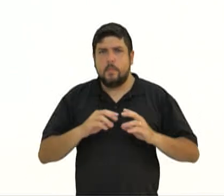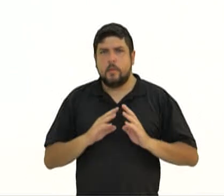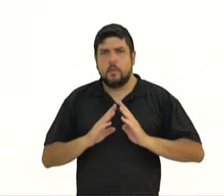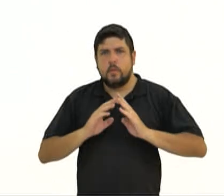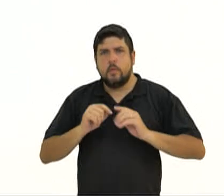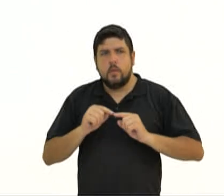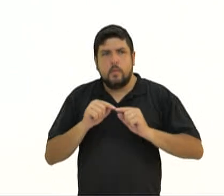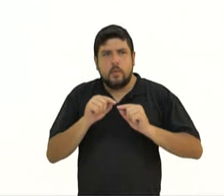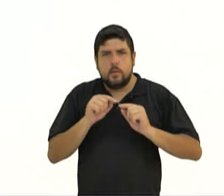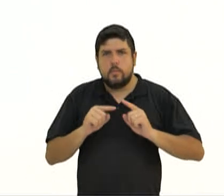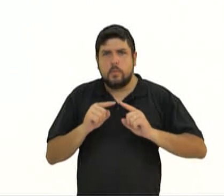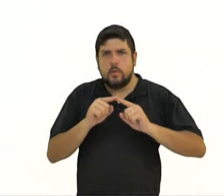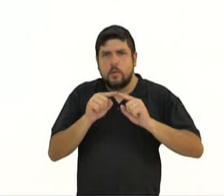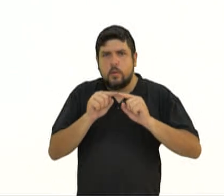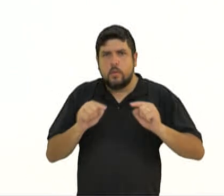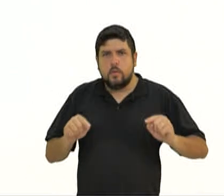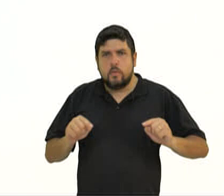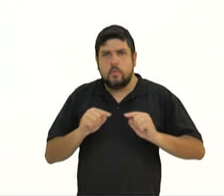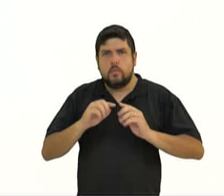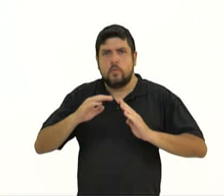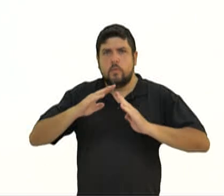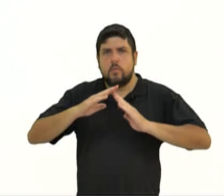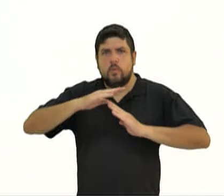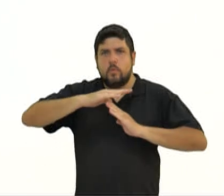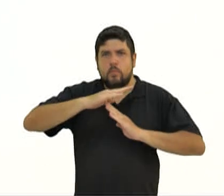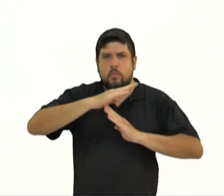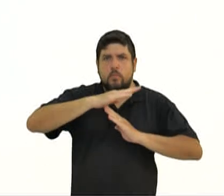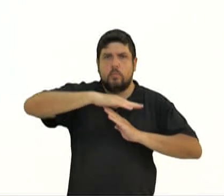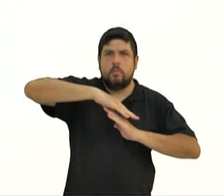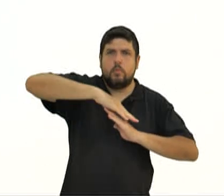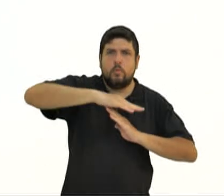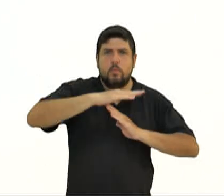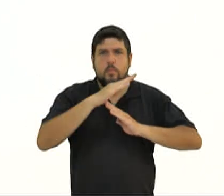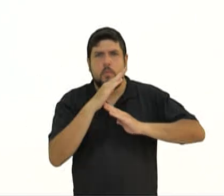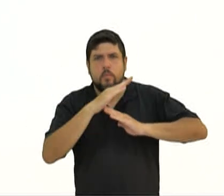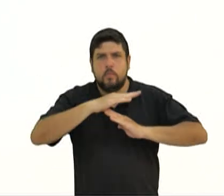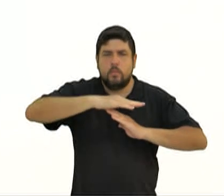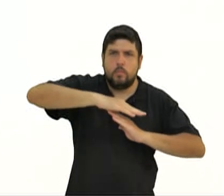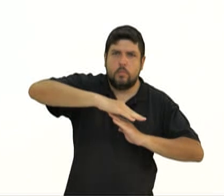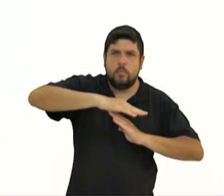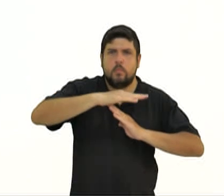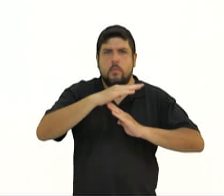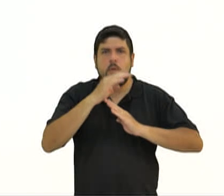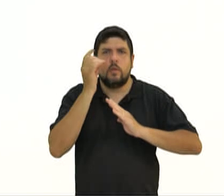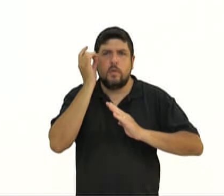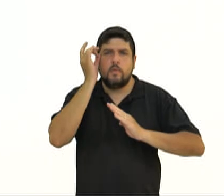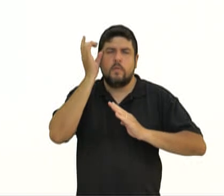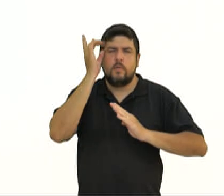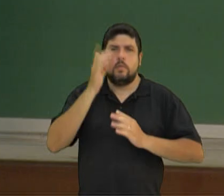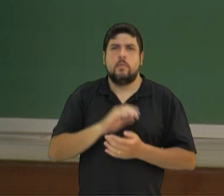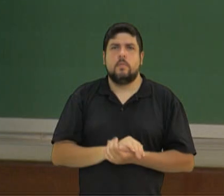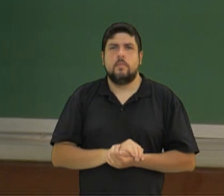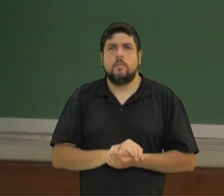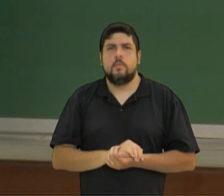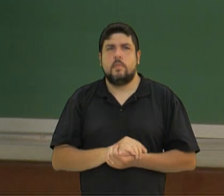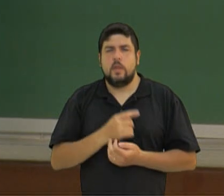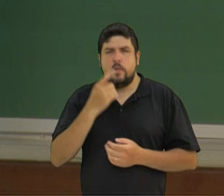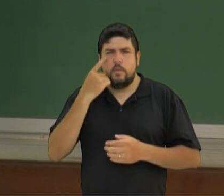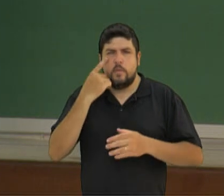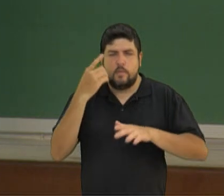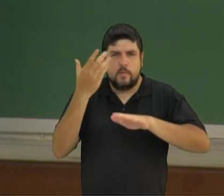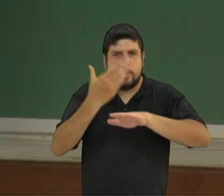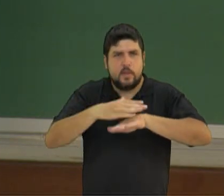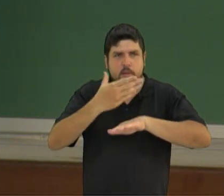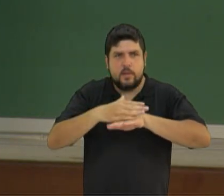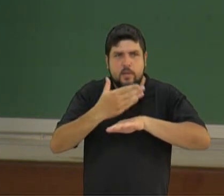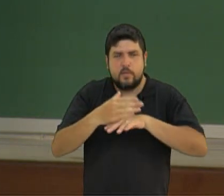ali em verdinho, eu tenho o meu ponto de apoio que vai facilitar este processo. Mas vamos ver na prática as alavancas